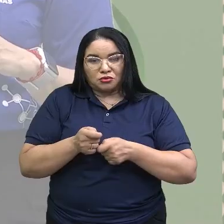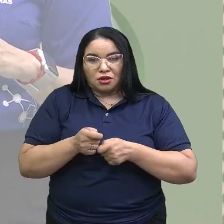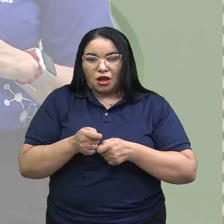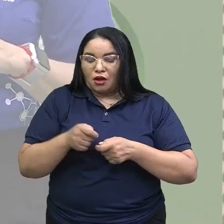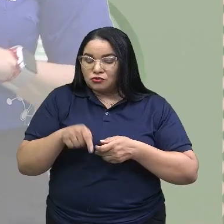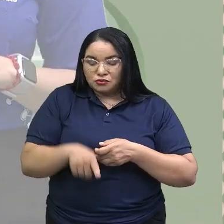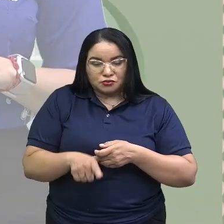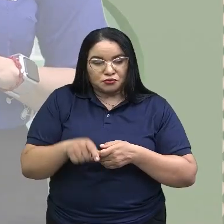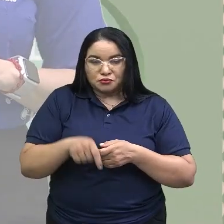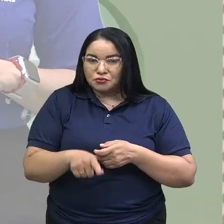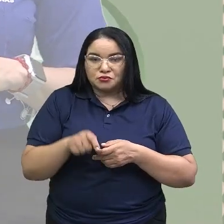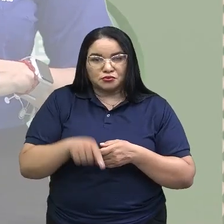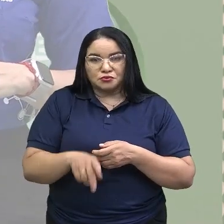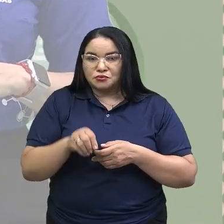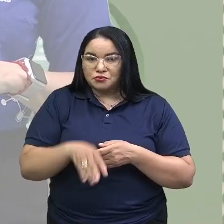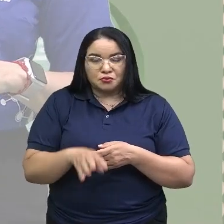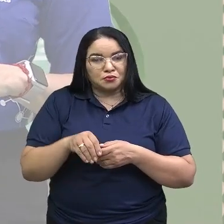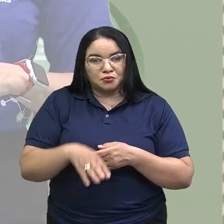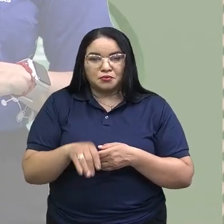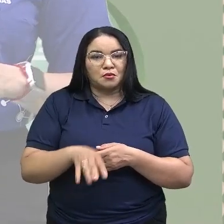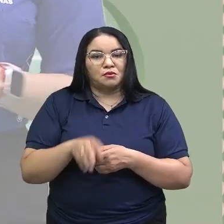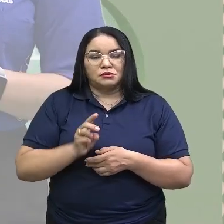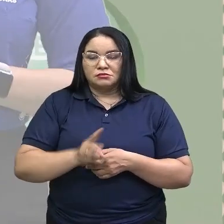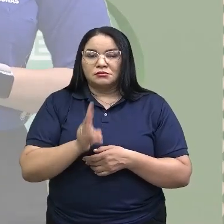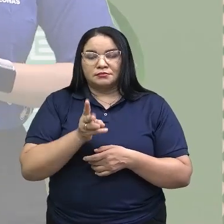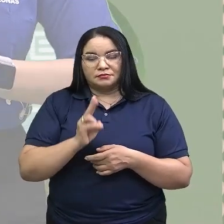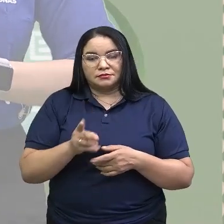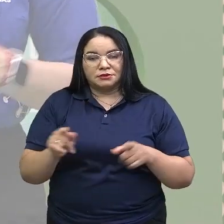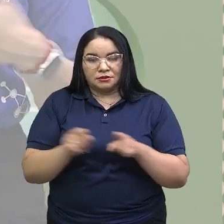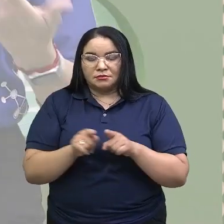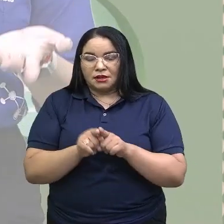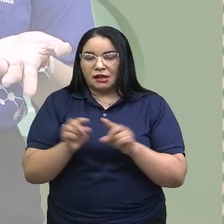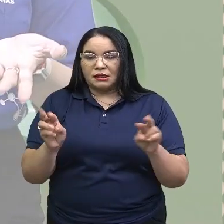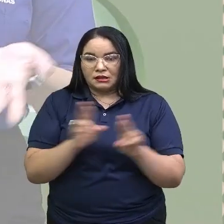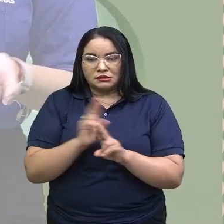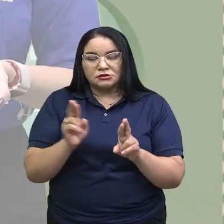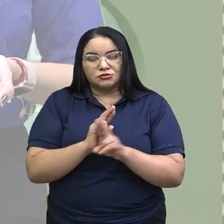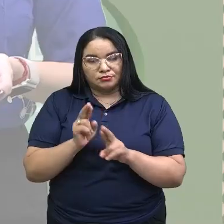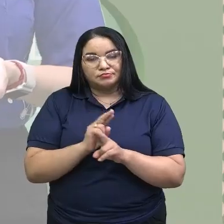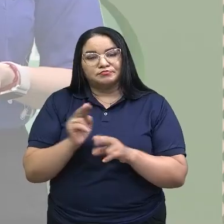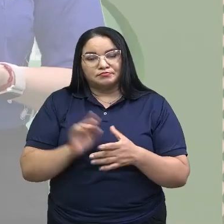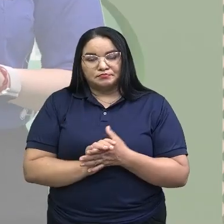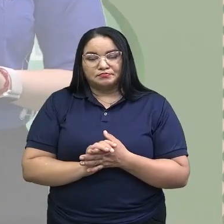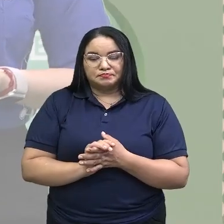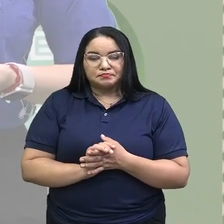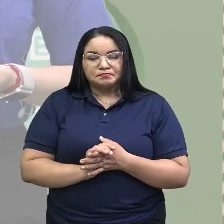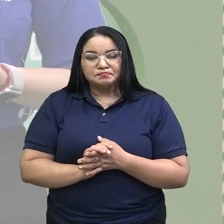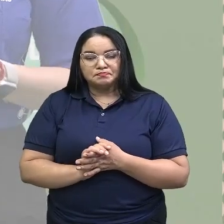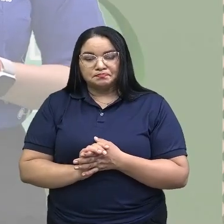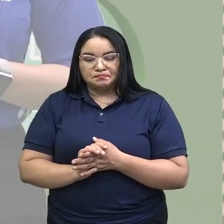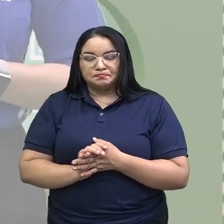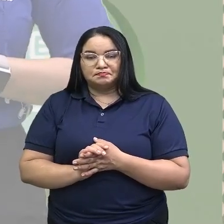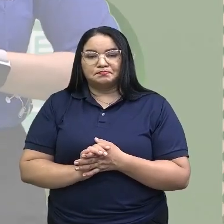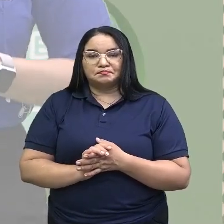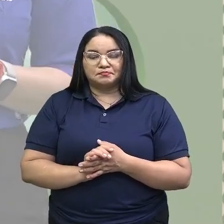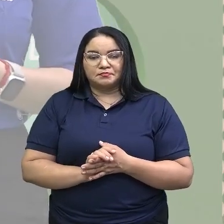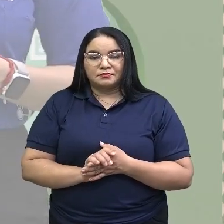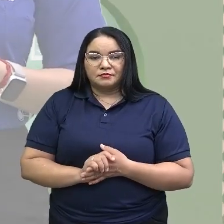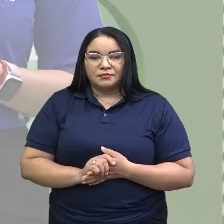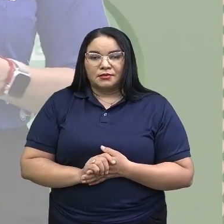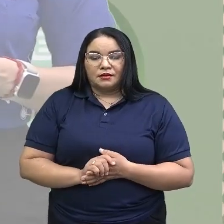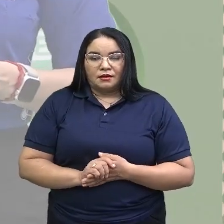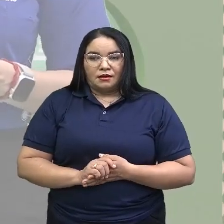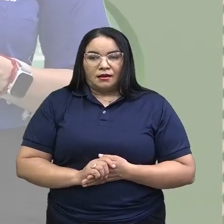ocorre a perda desse controle, e aí, né, está relacionado com a urina e com a incontinência fecal também,